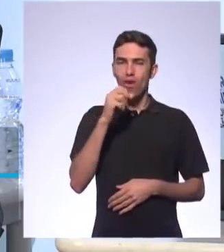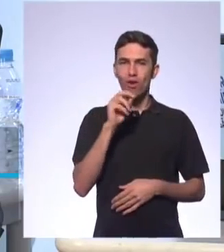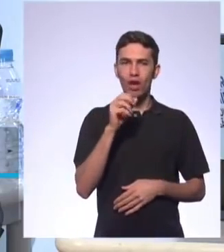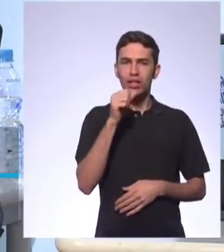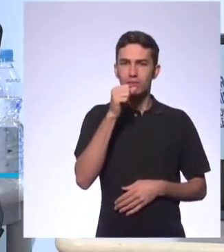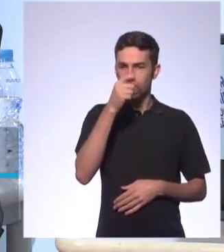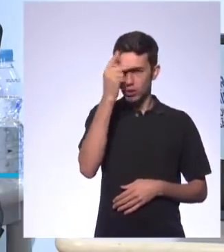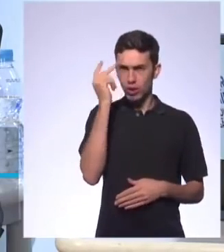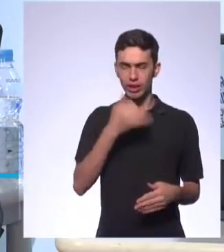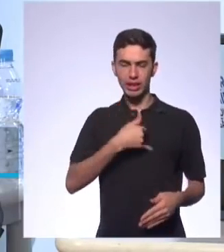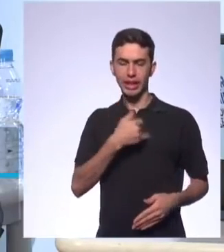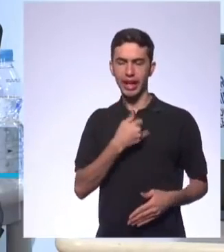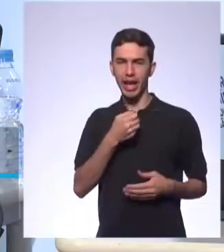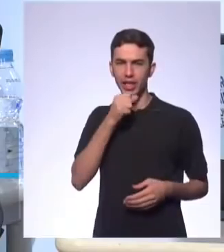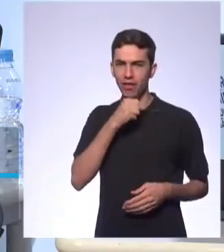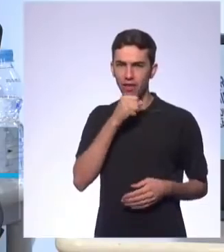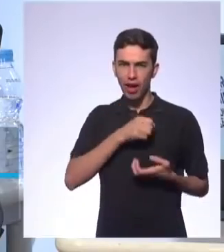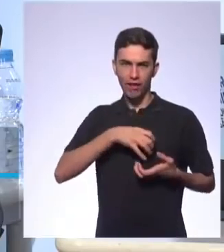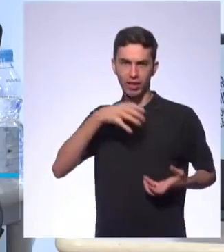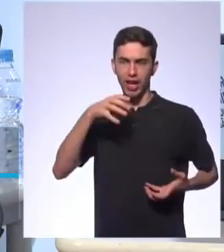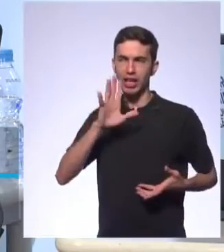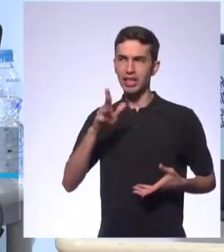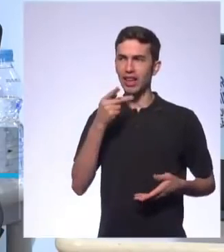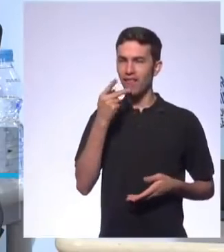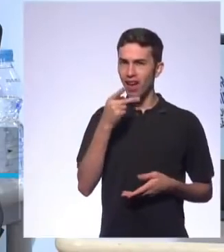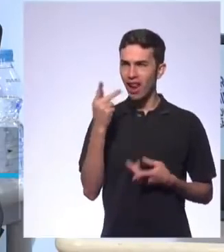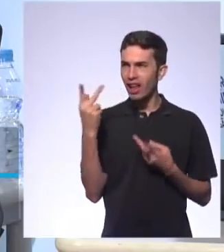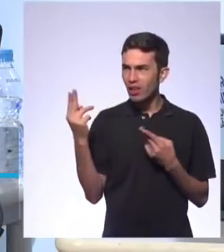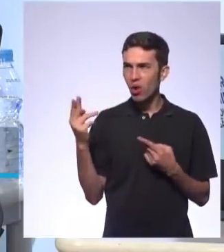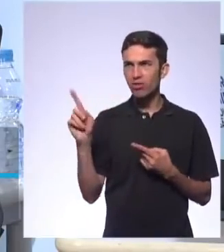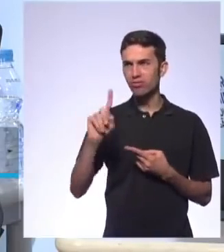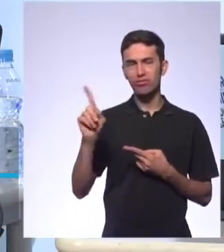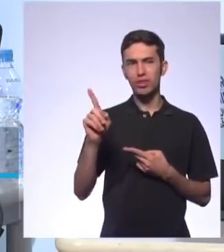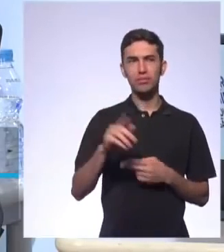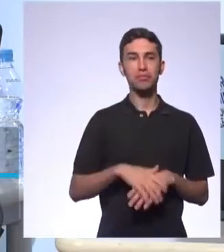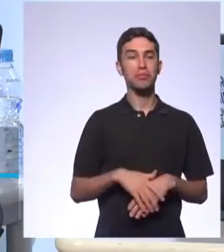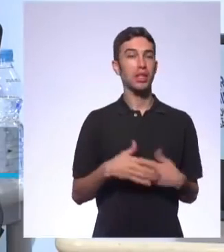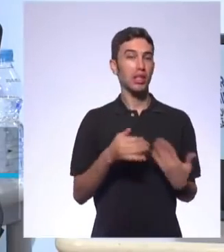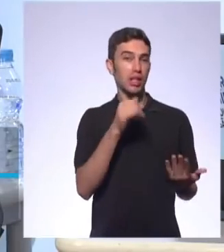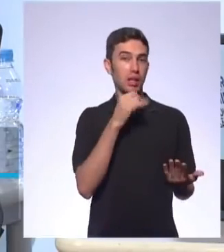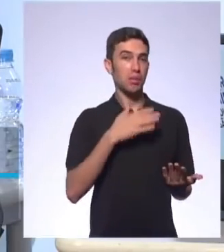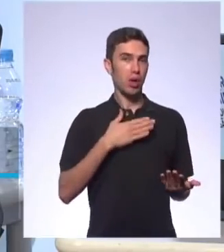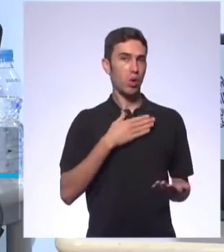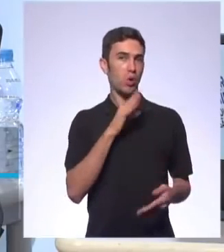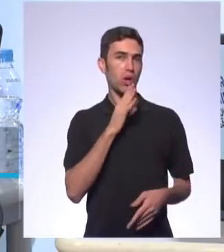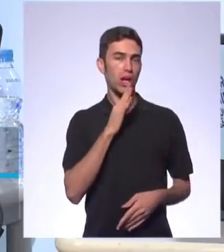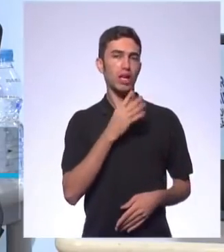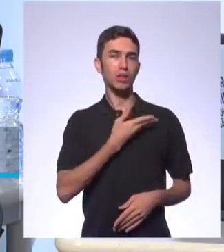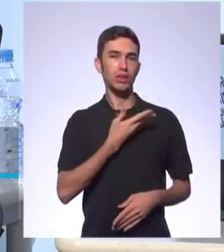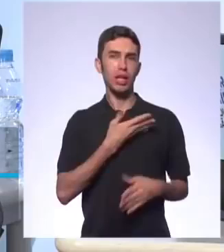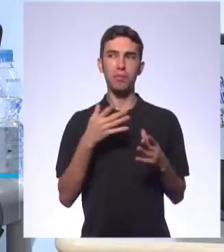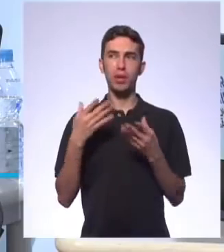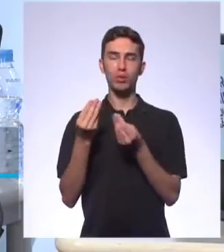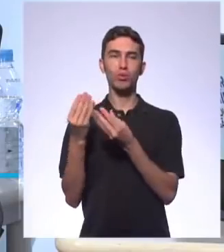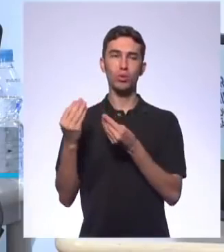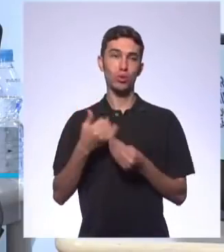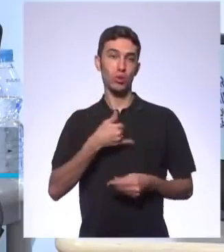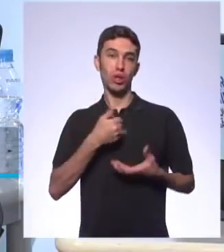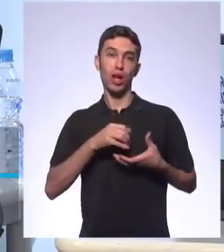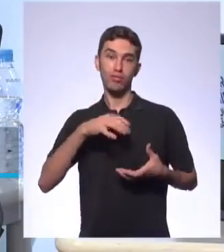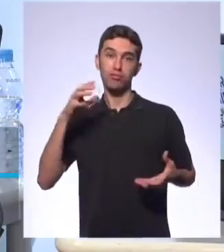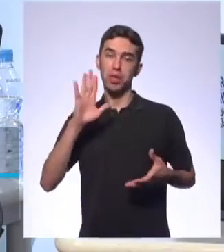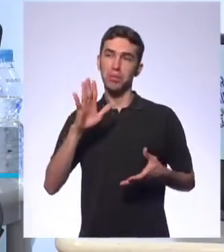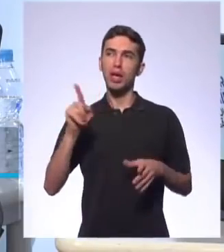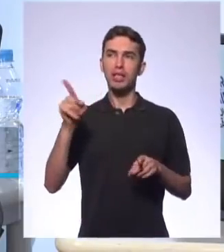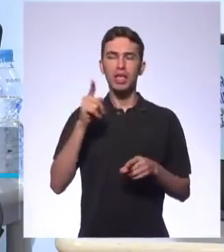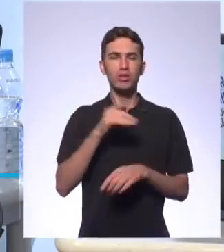mais velhos que eu até, né? Na verdade, eu sou uma das mais jovens. Normalmente eles utilizam as palavras escritas mais adequadamente